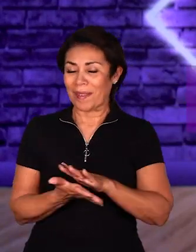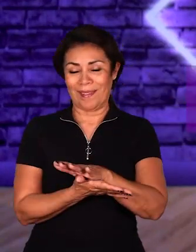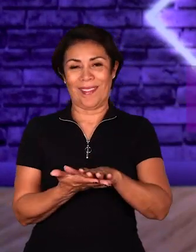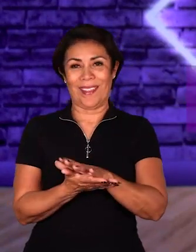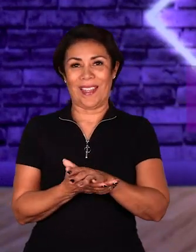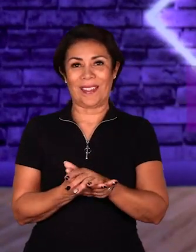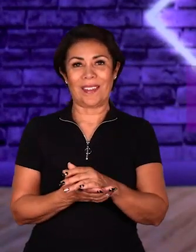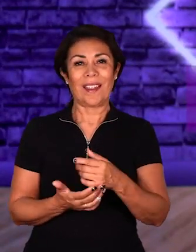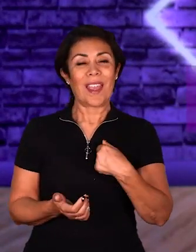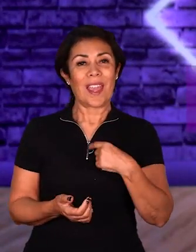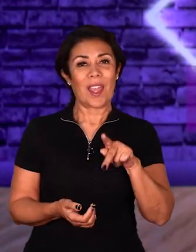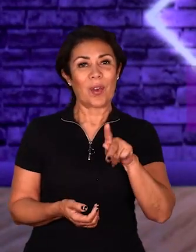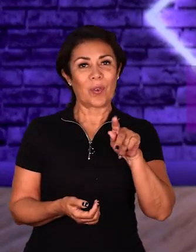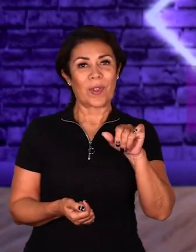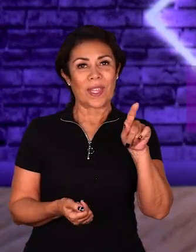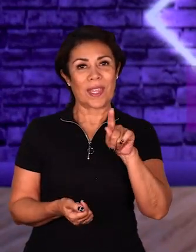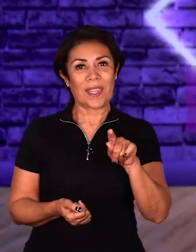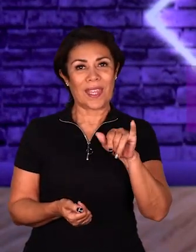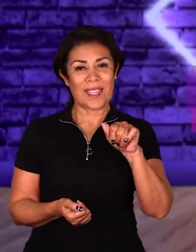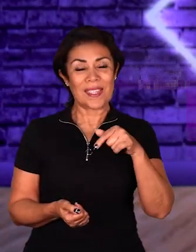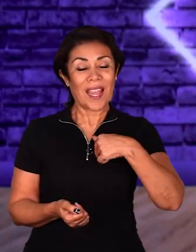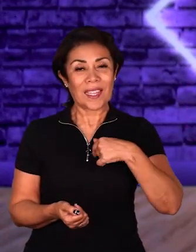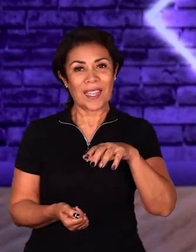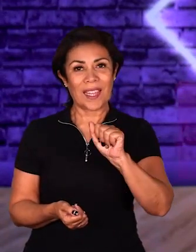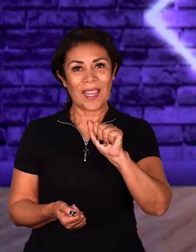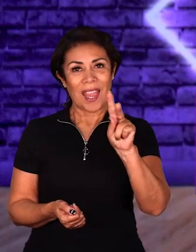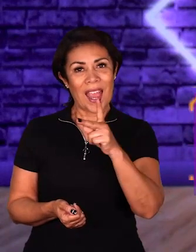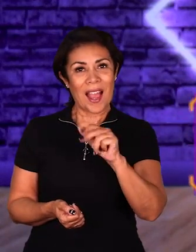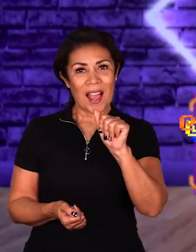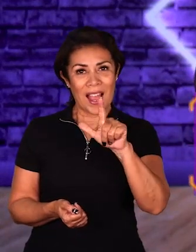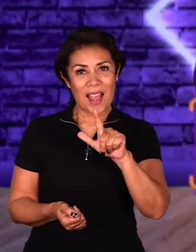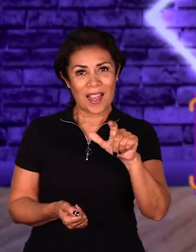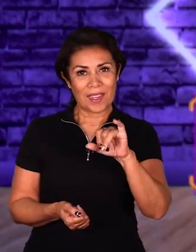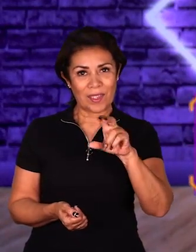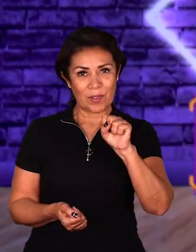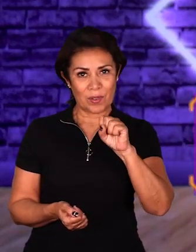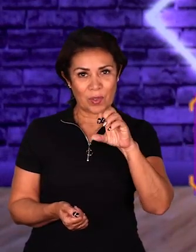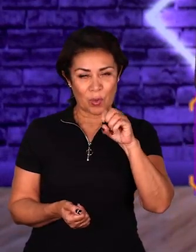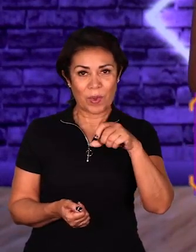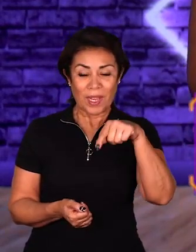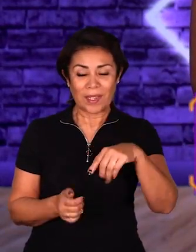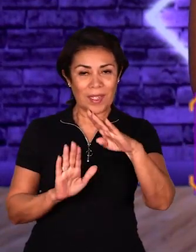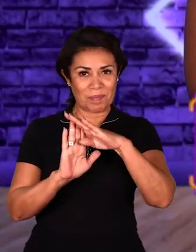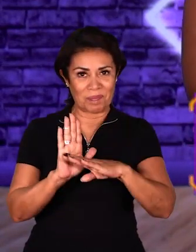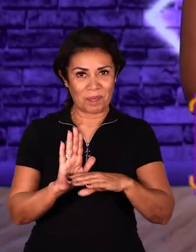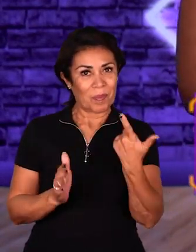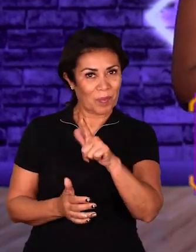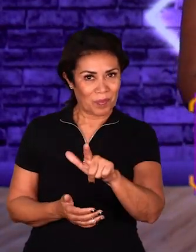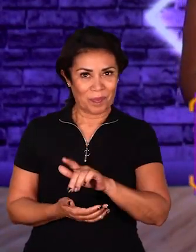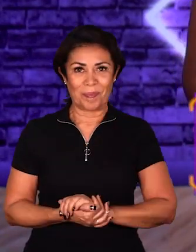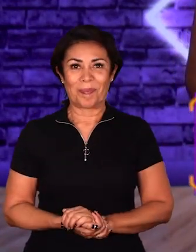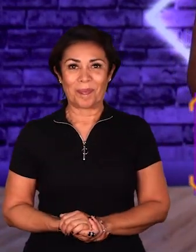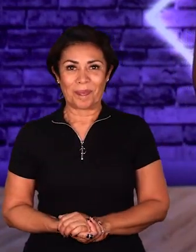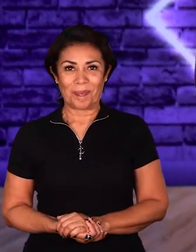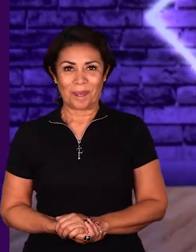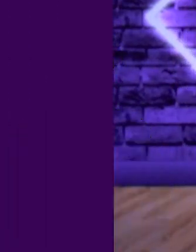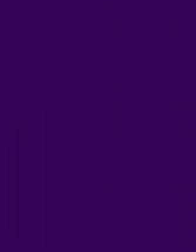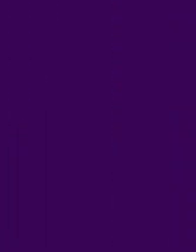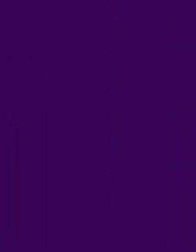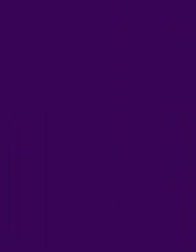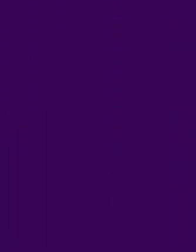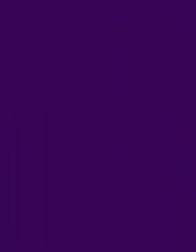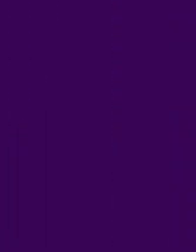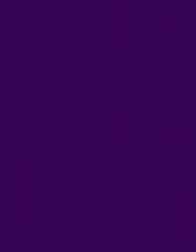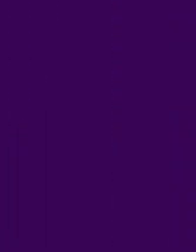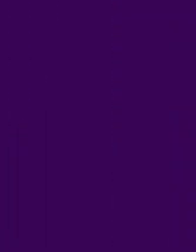inscrever. E também ative as notificações para receber todas as novidades. Eu sou a Kizzy. Eu sou o Alisson. E essa é a série Reprograme.